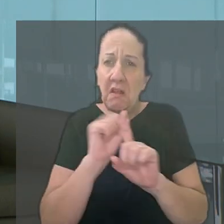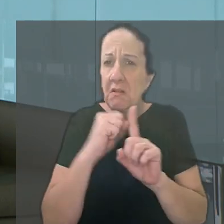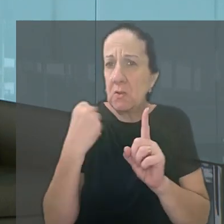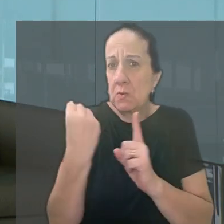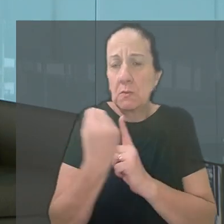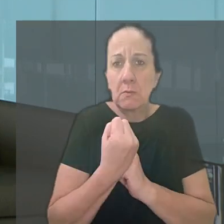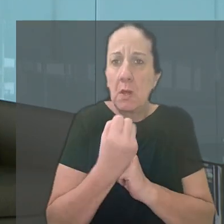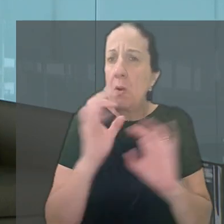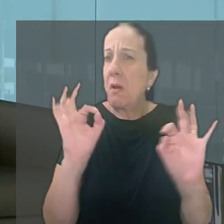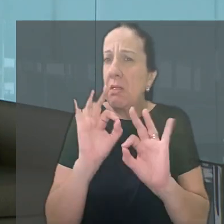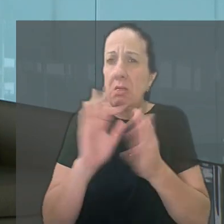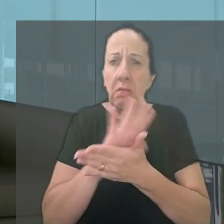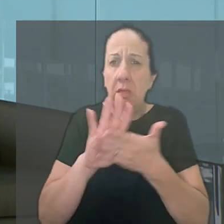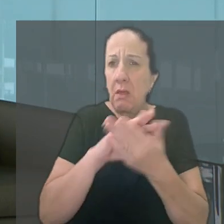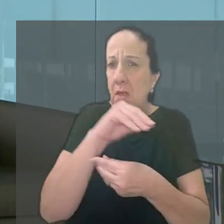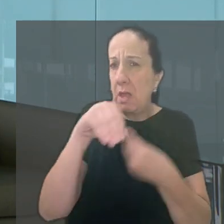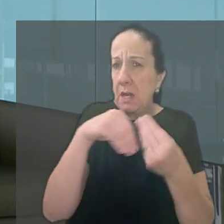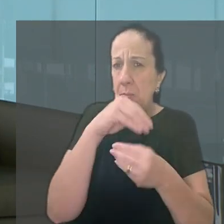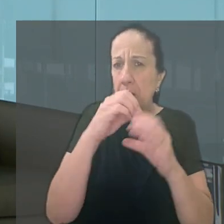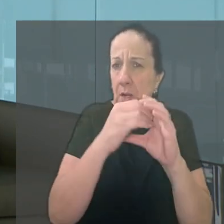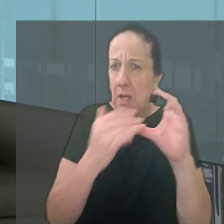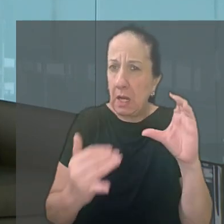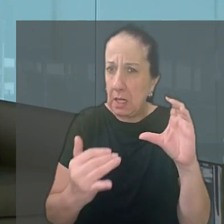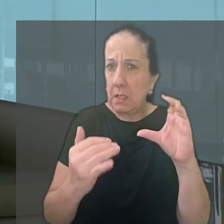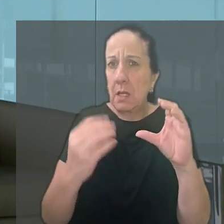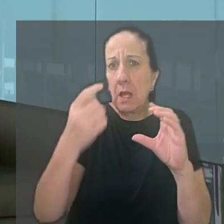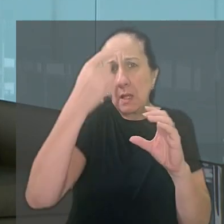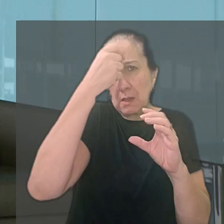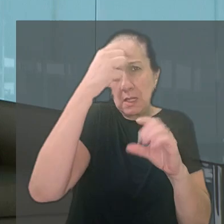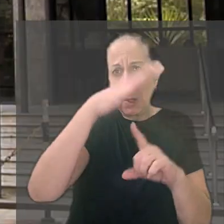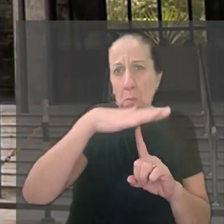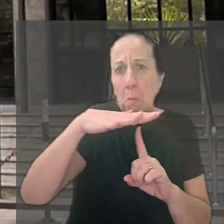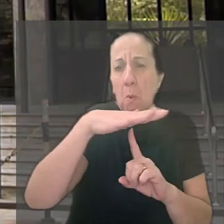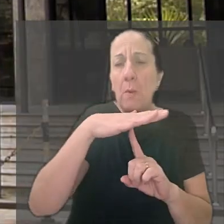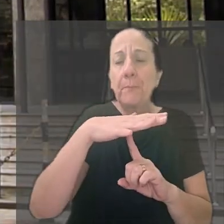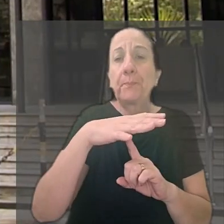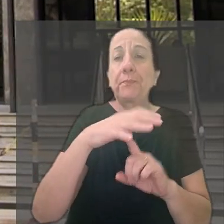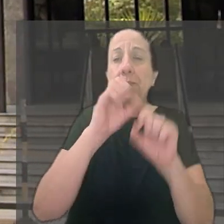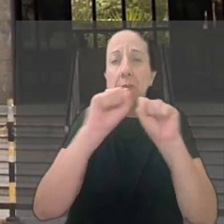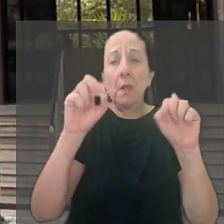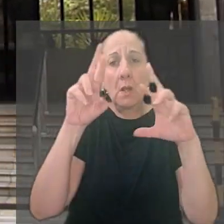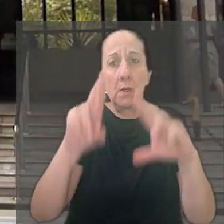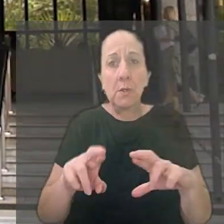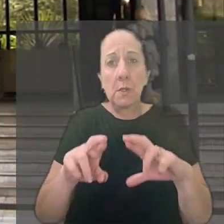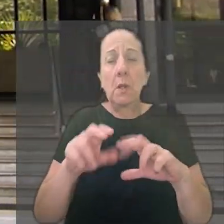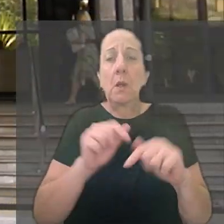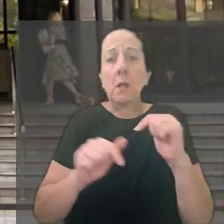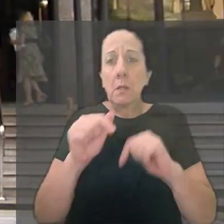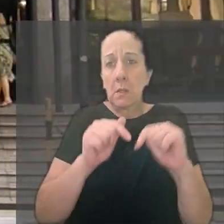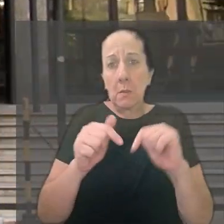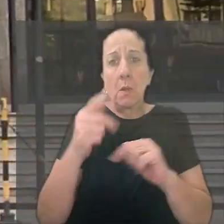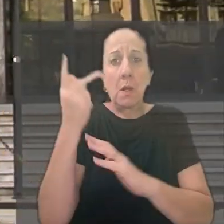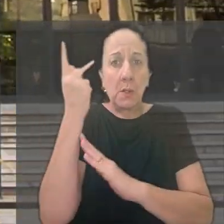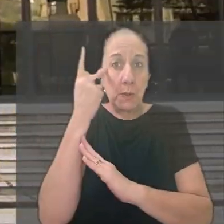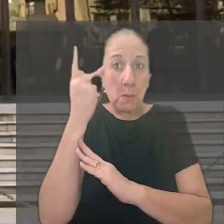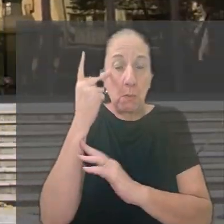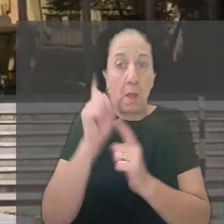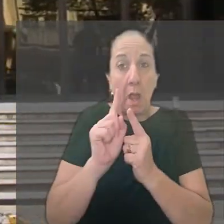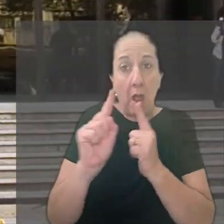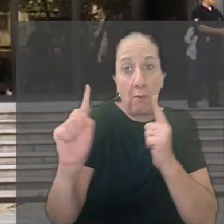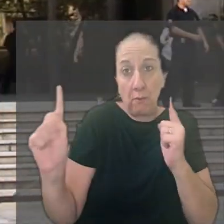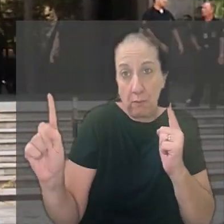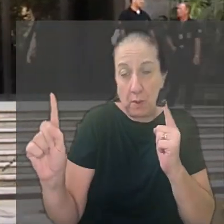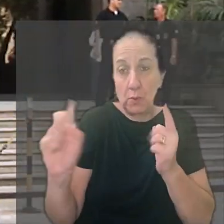nem continha os elementos caracterizadores do dano moral. O Tribunal Regional do Trabalho da 2ª Região em São Paulo